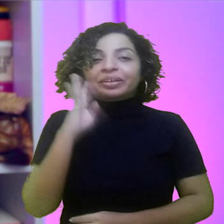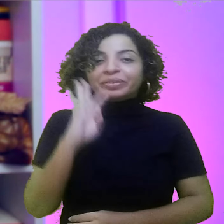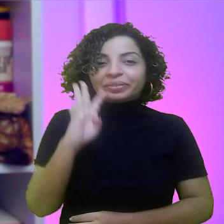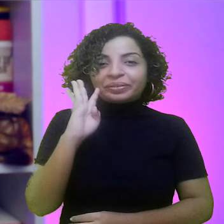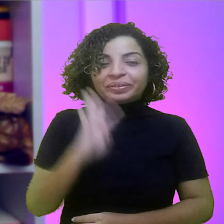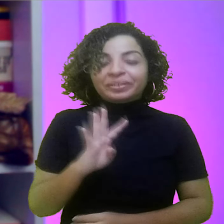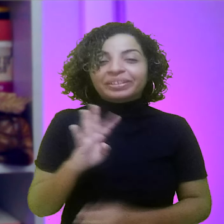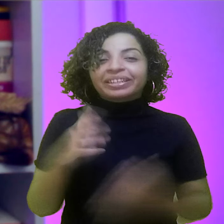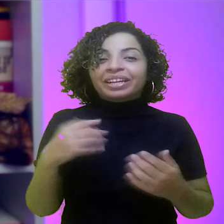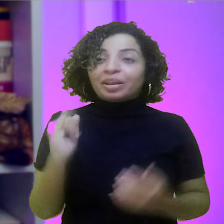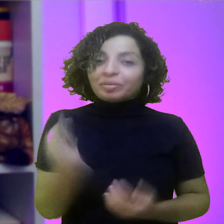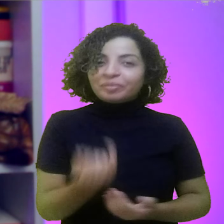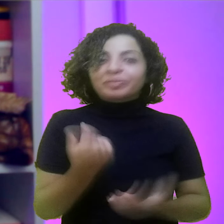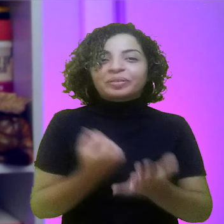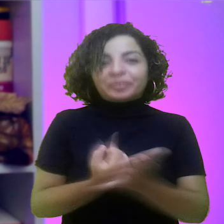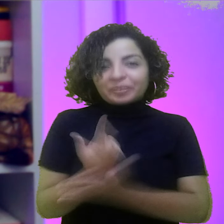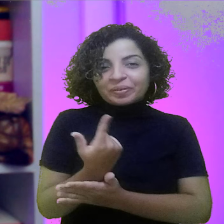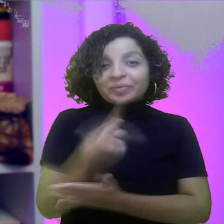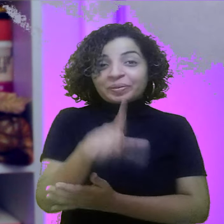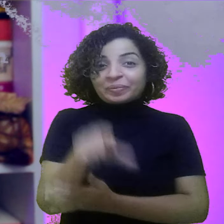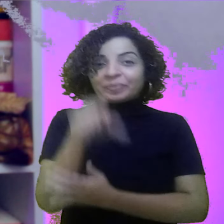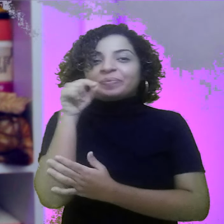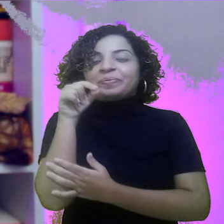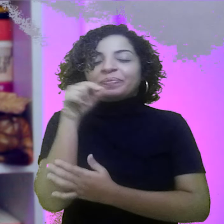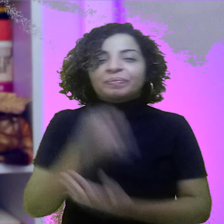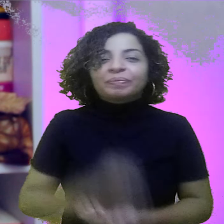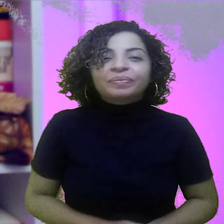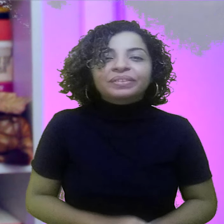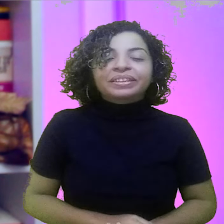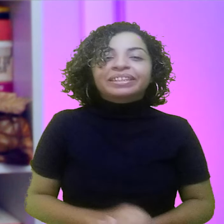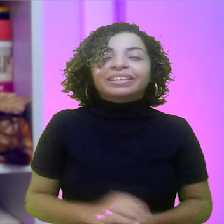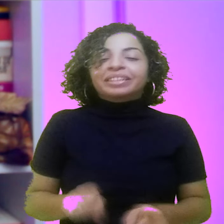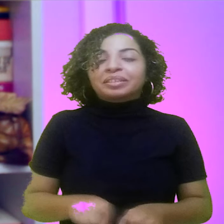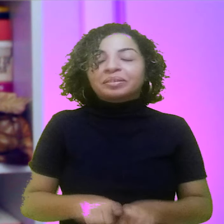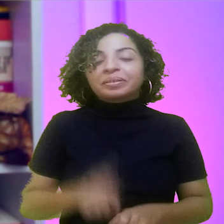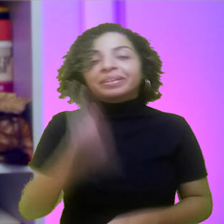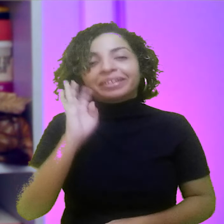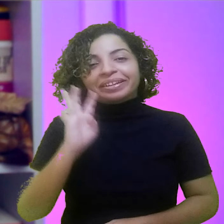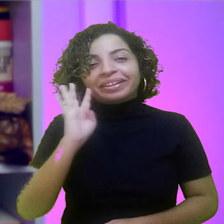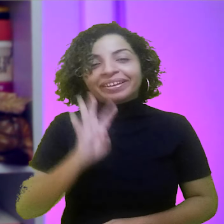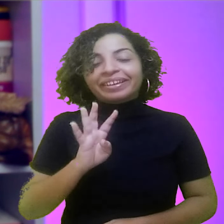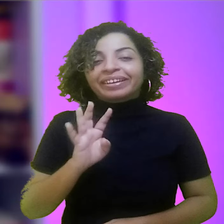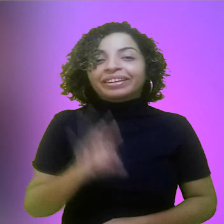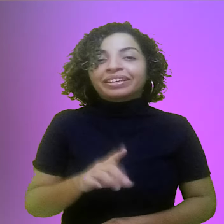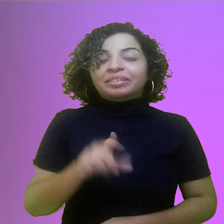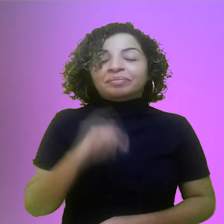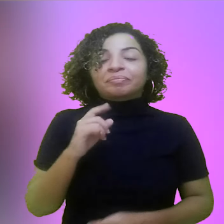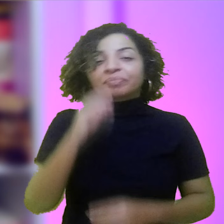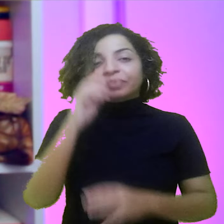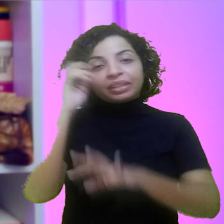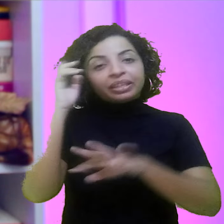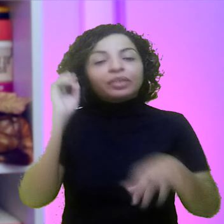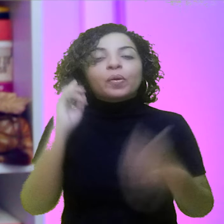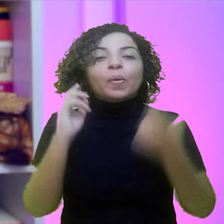legal essa oportunidade aqui que eu catei lá no JD Livros. Muito legal. Obscena Senhora D. E aí